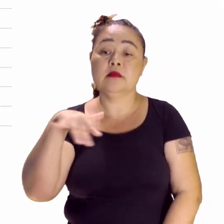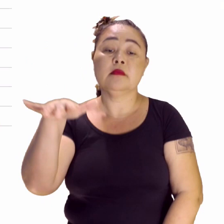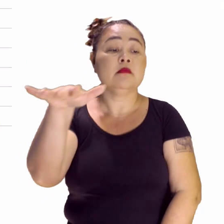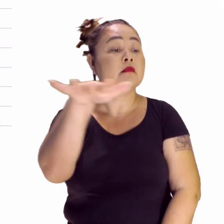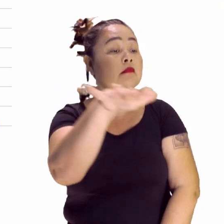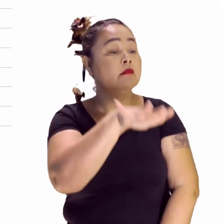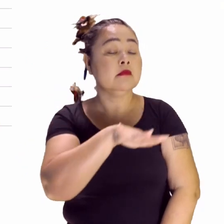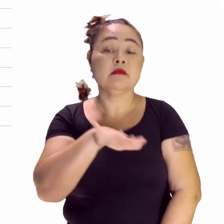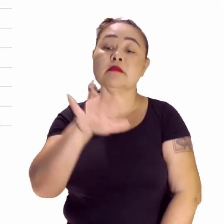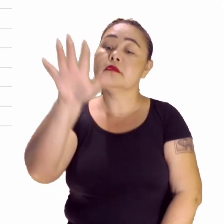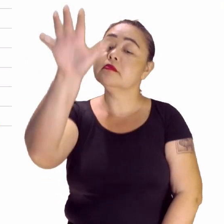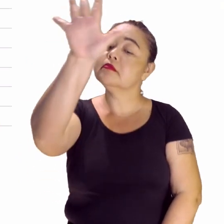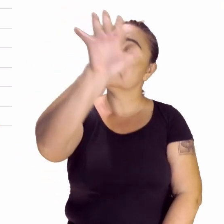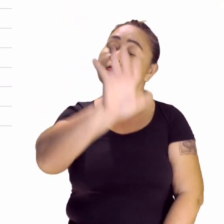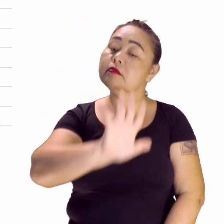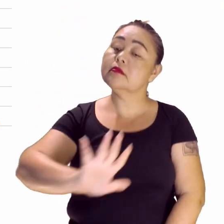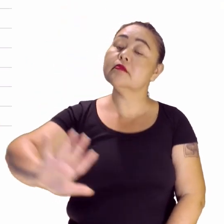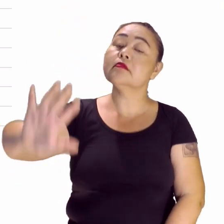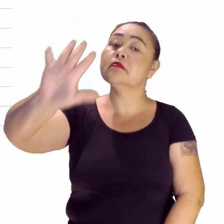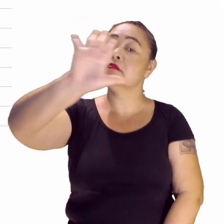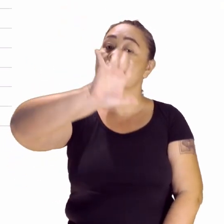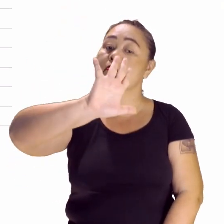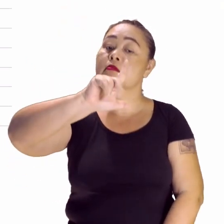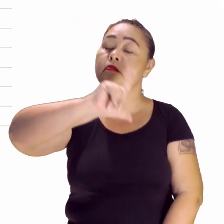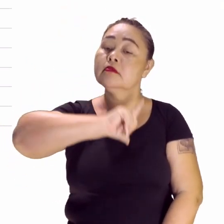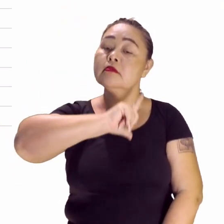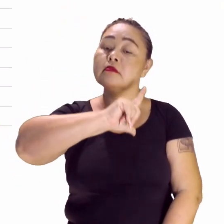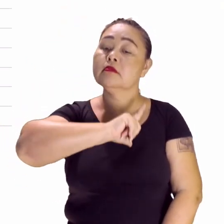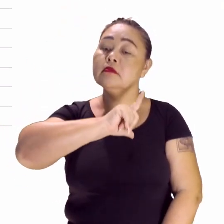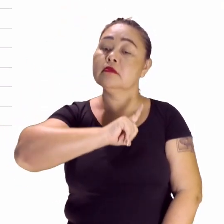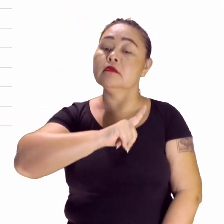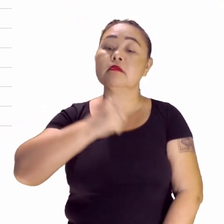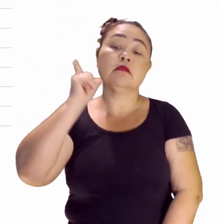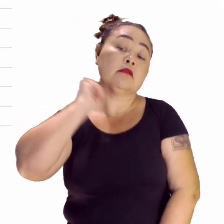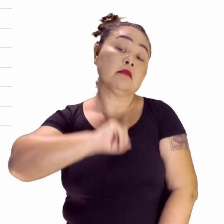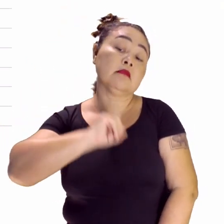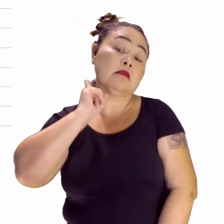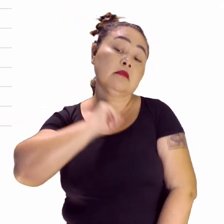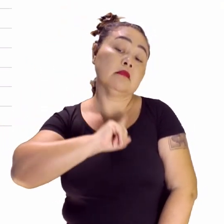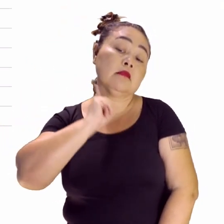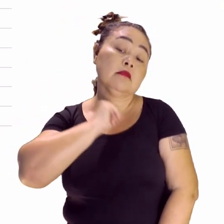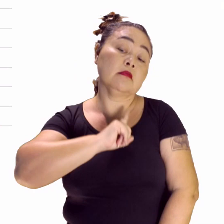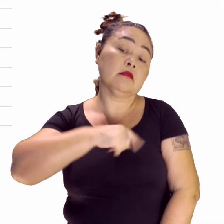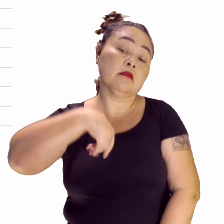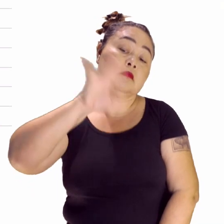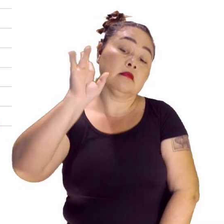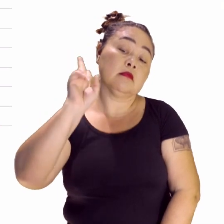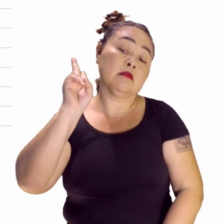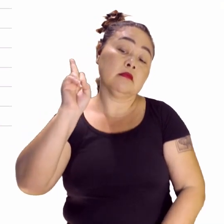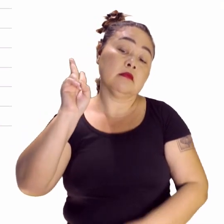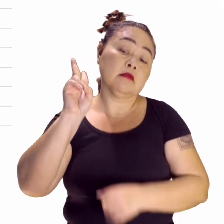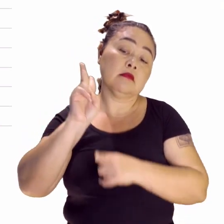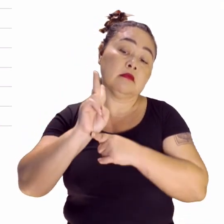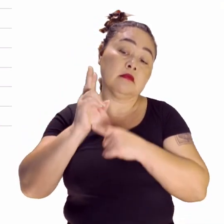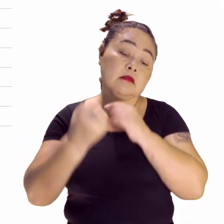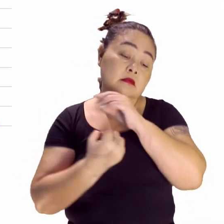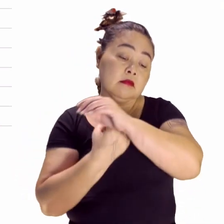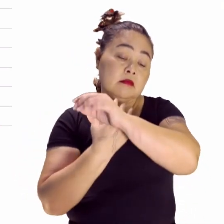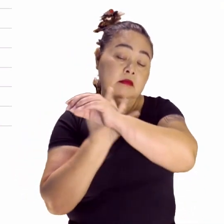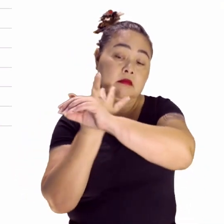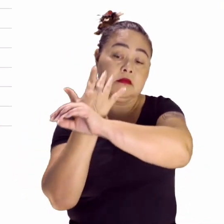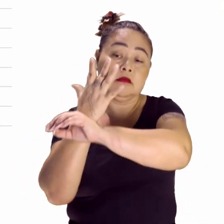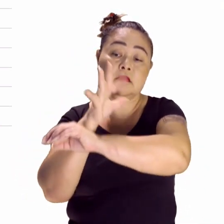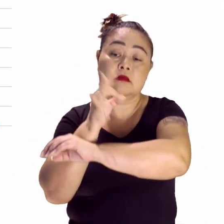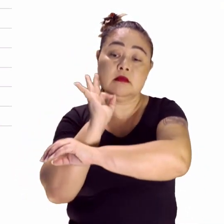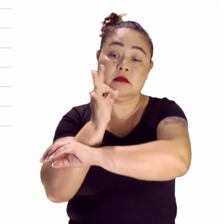cenário nacional, embora tenhamos Minas Gerais como o maior produtor do Brasil de café,